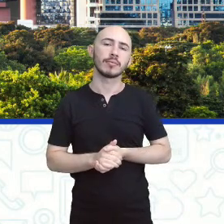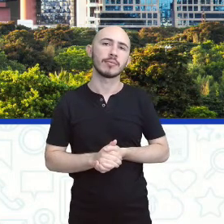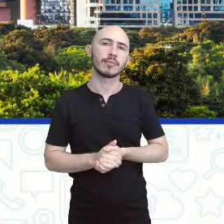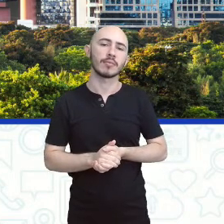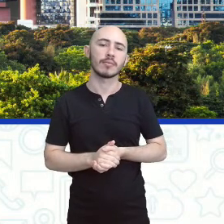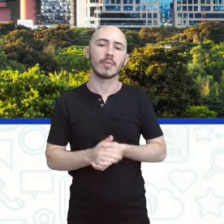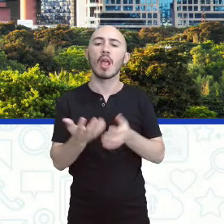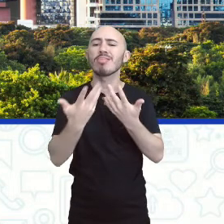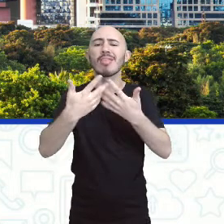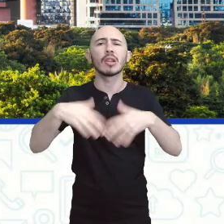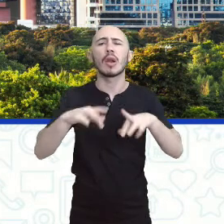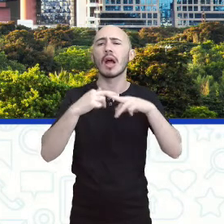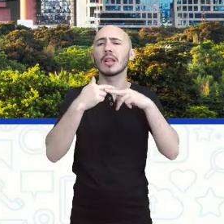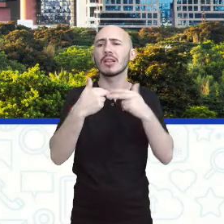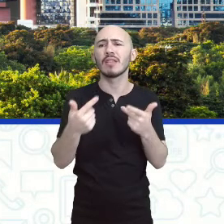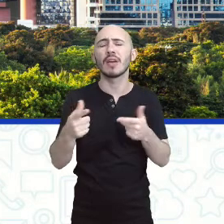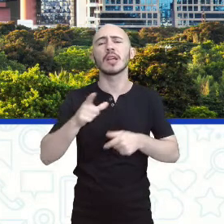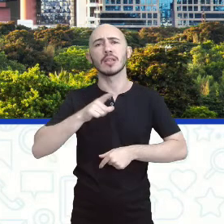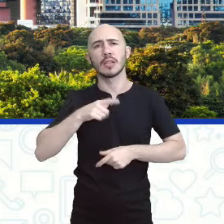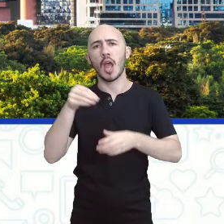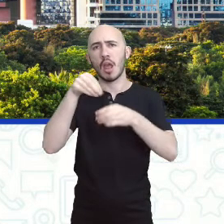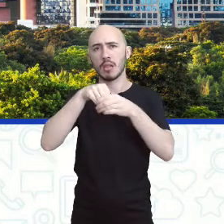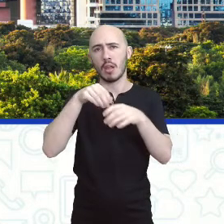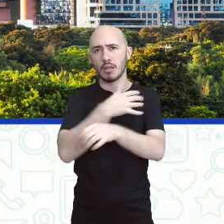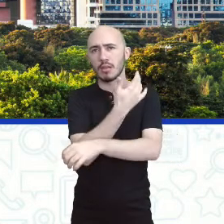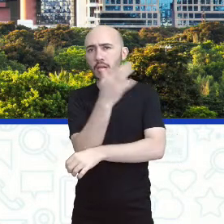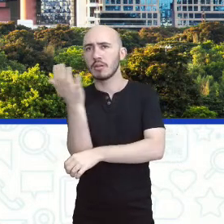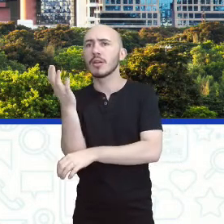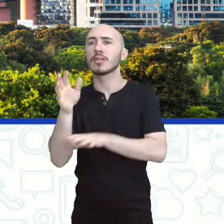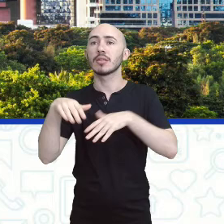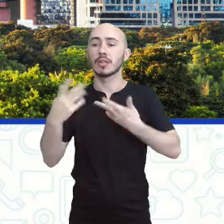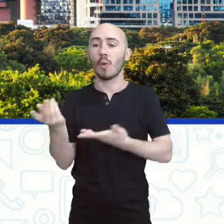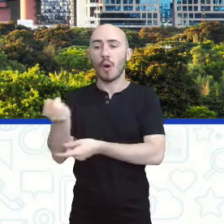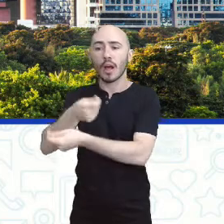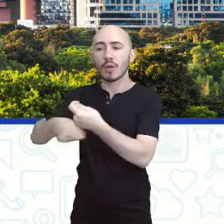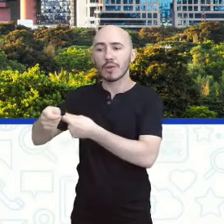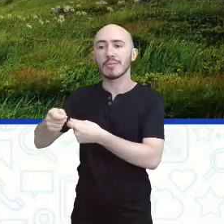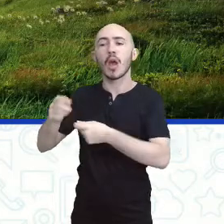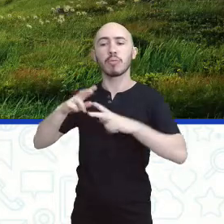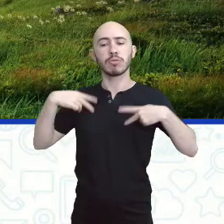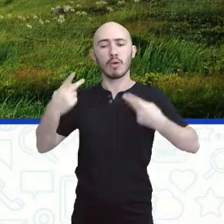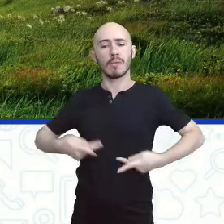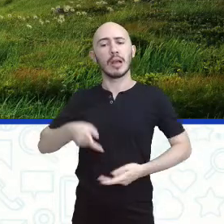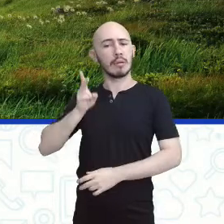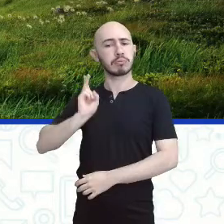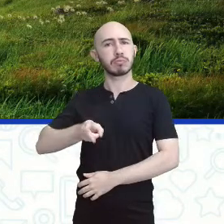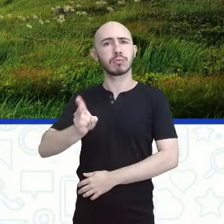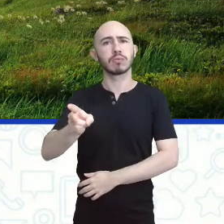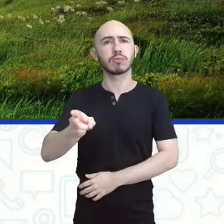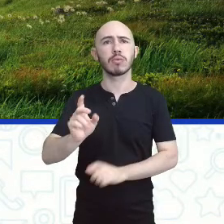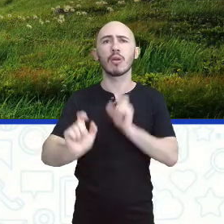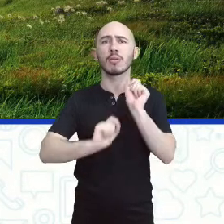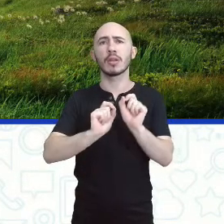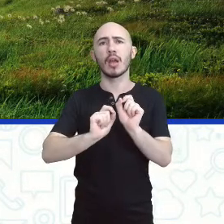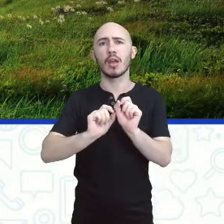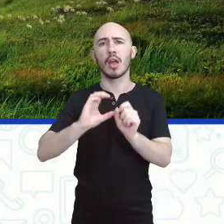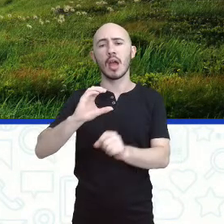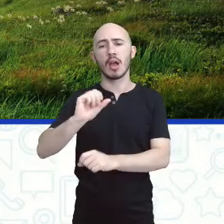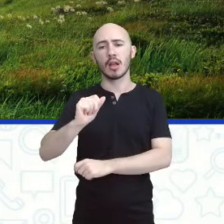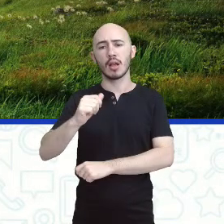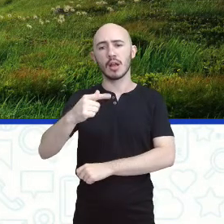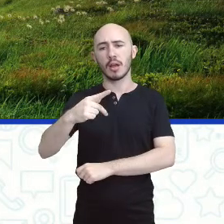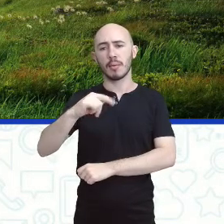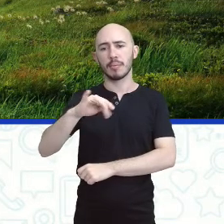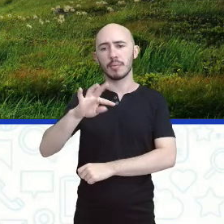que mantêm os seres vivos e sustentam a economia humana. Mas como é isso, professor? Essa história do capital natural, né? Se